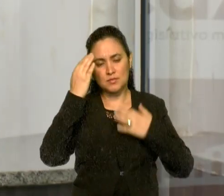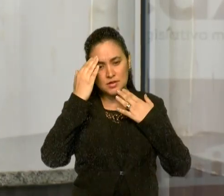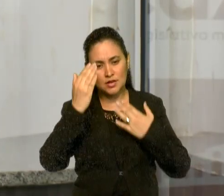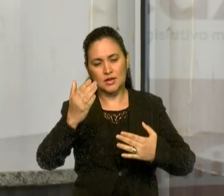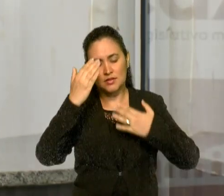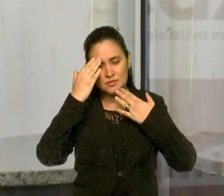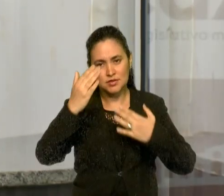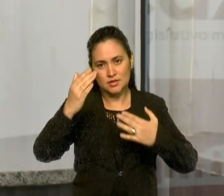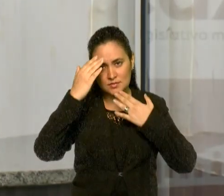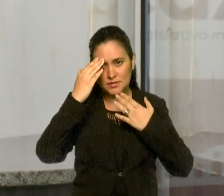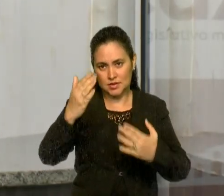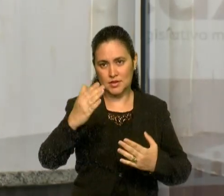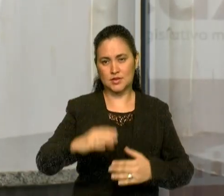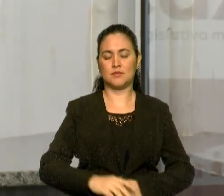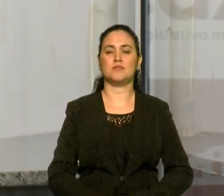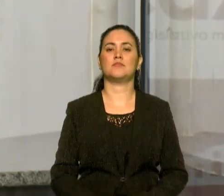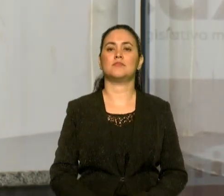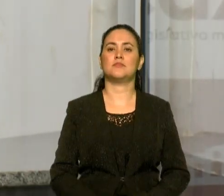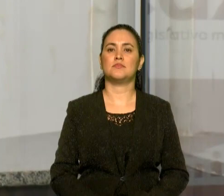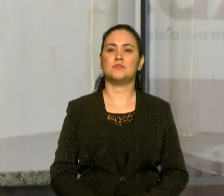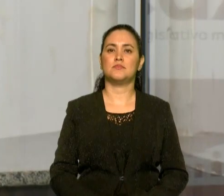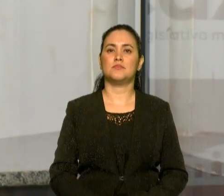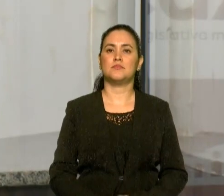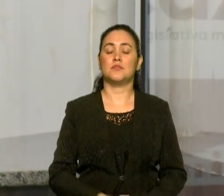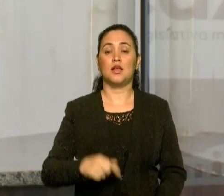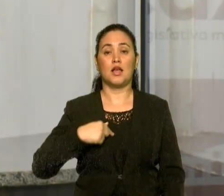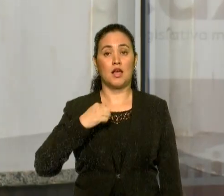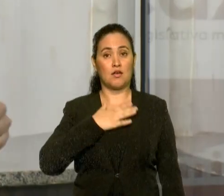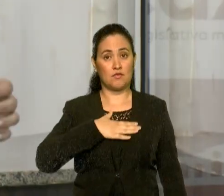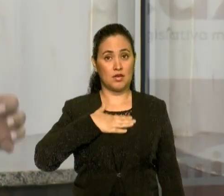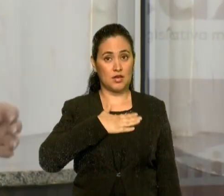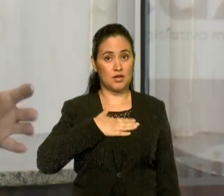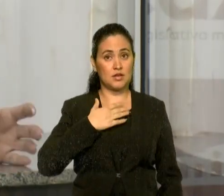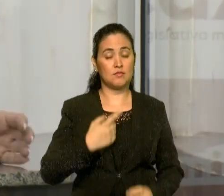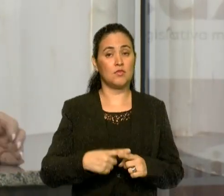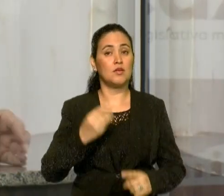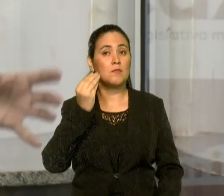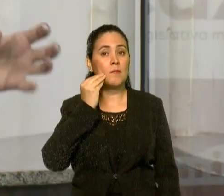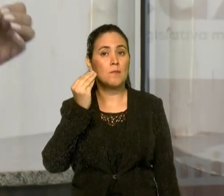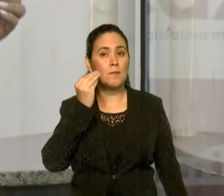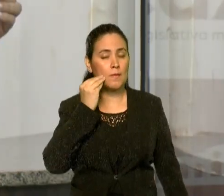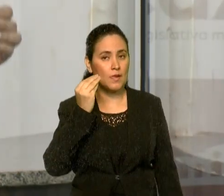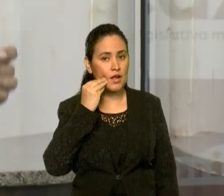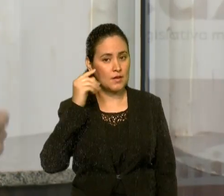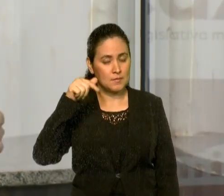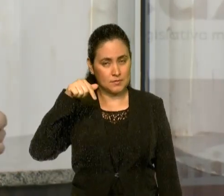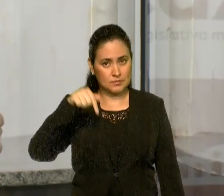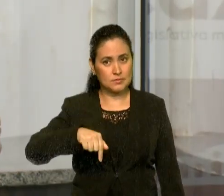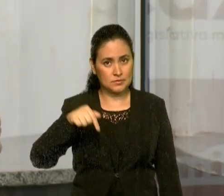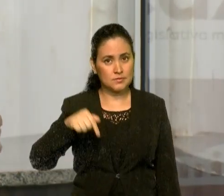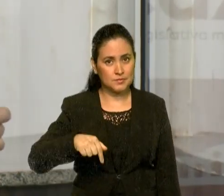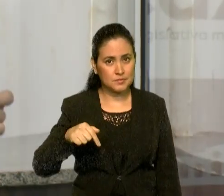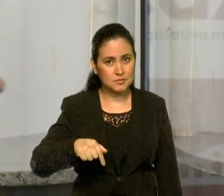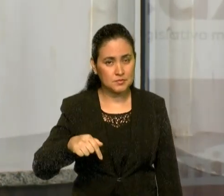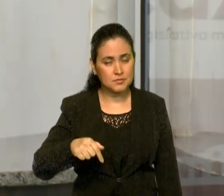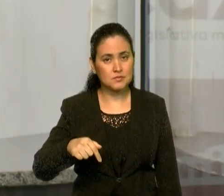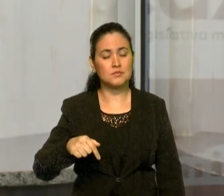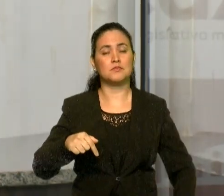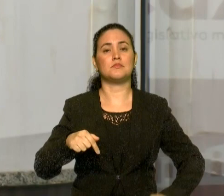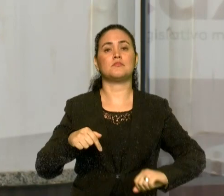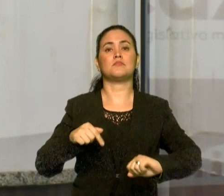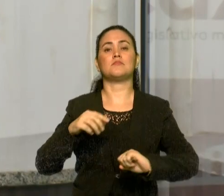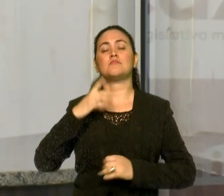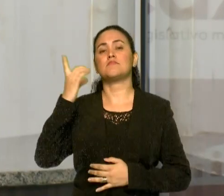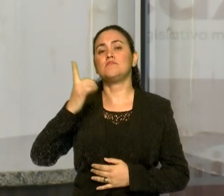muito obrigada. E fico feliz em ver o Parlamento Estadual cada vez mais perto do Parlamento Municipal, trabalhando